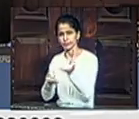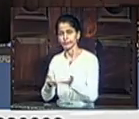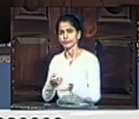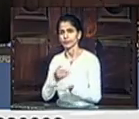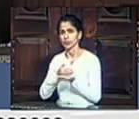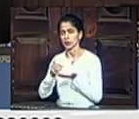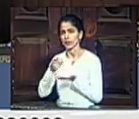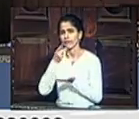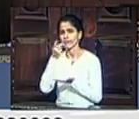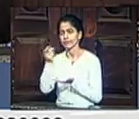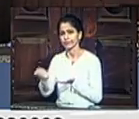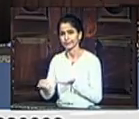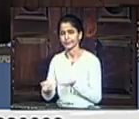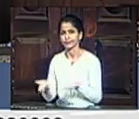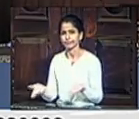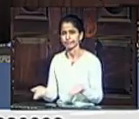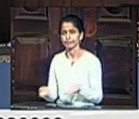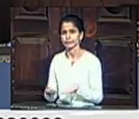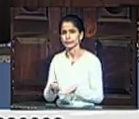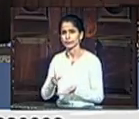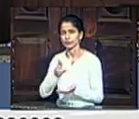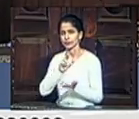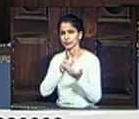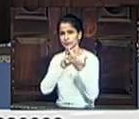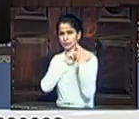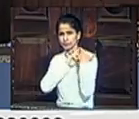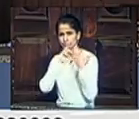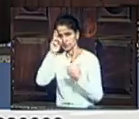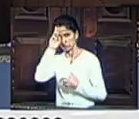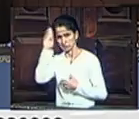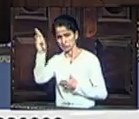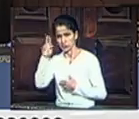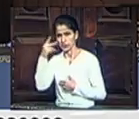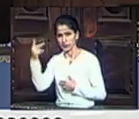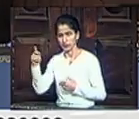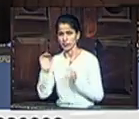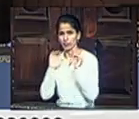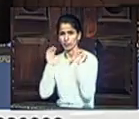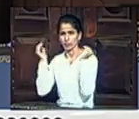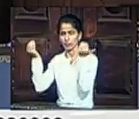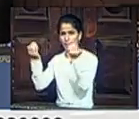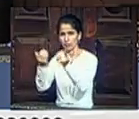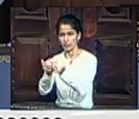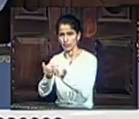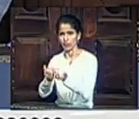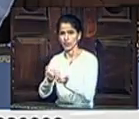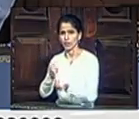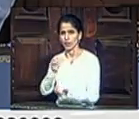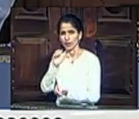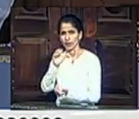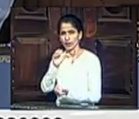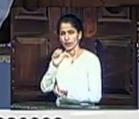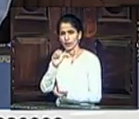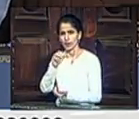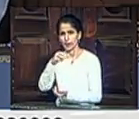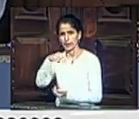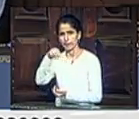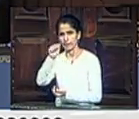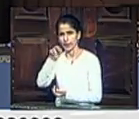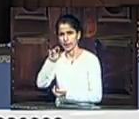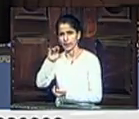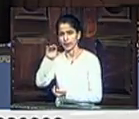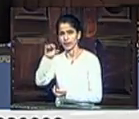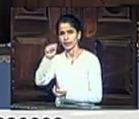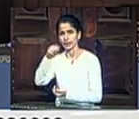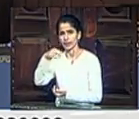dizer agora que o responsável pela obra do Maracanã era o atual governador Pezão. E